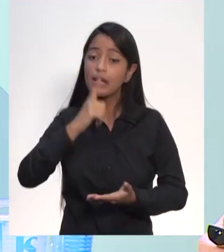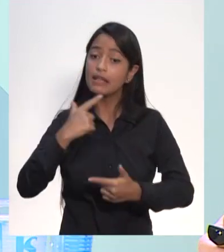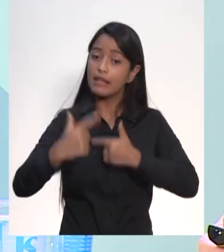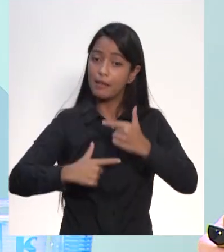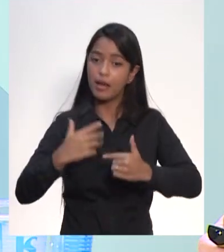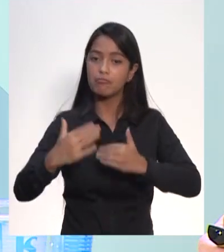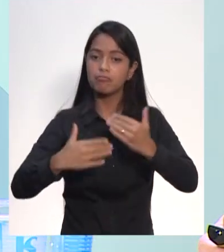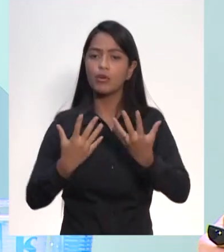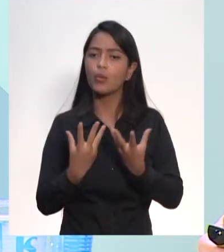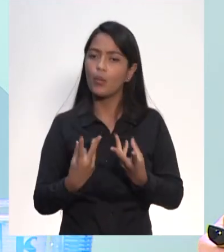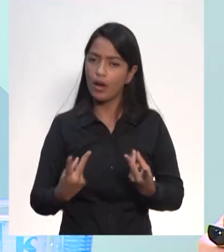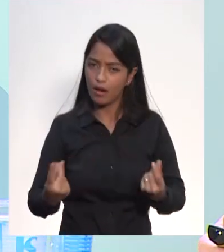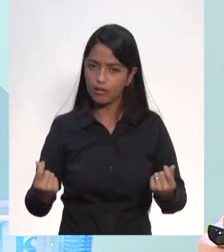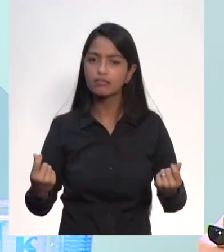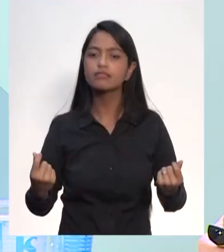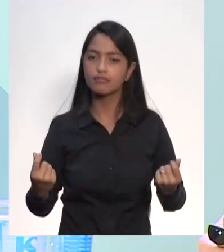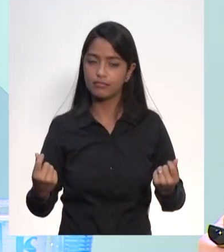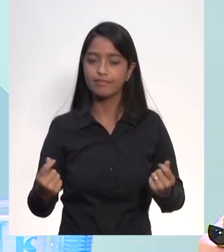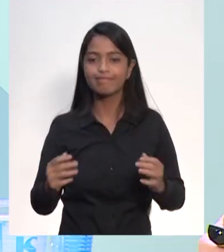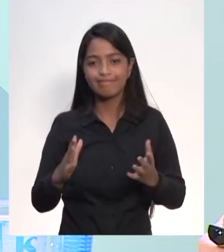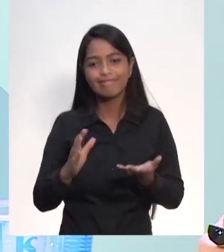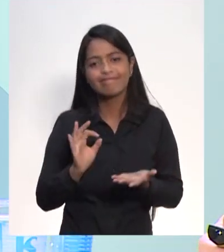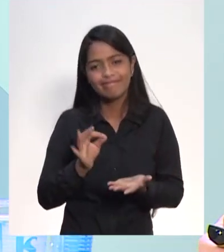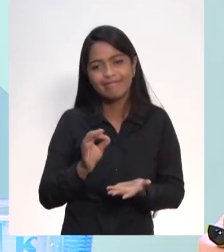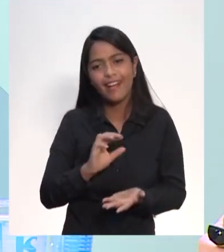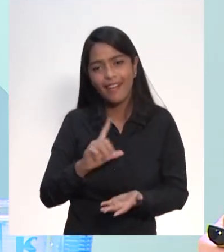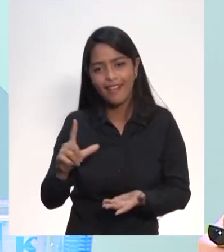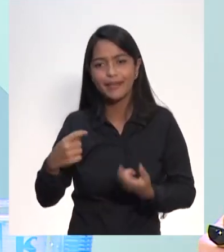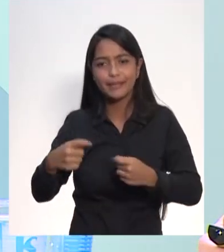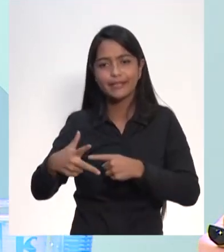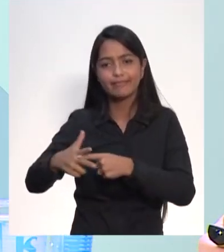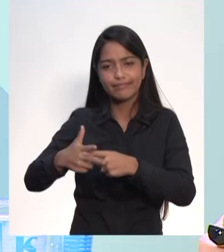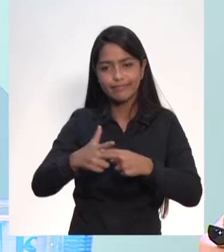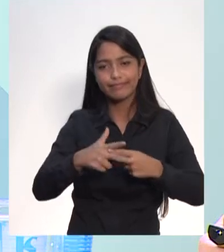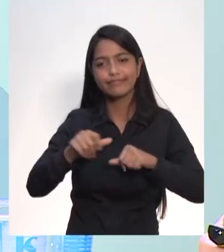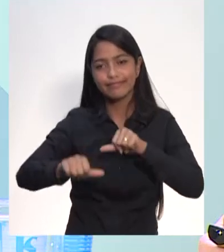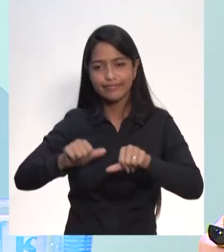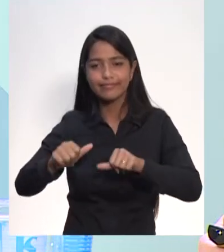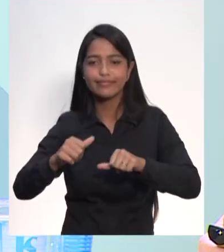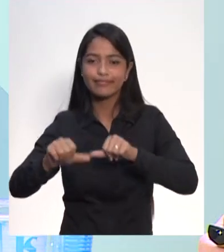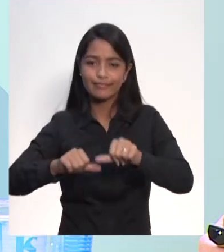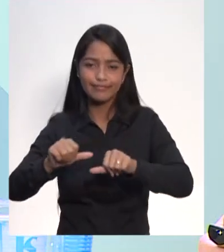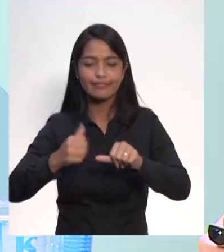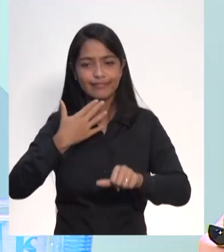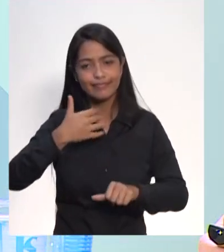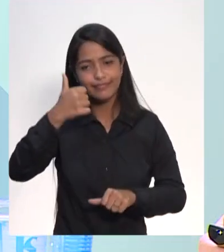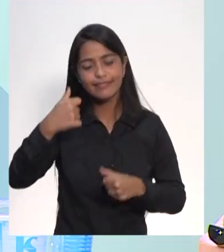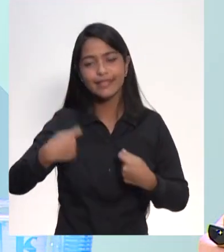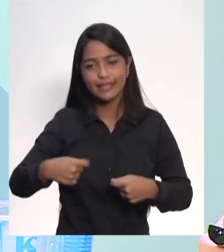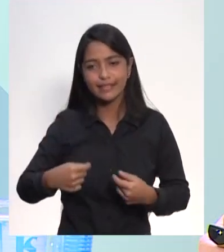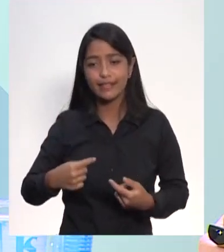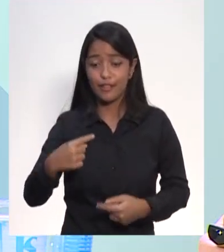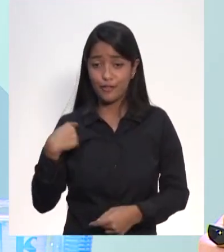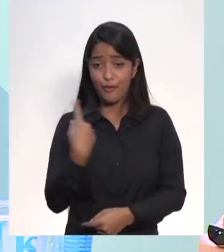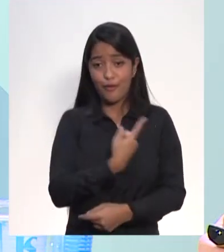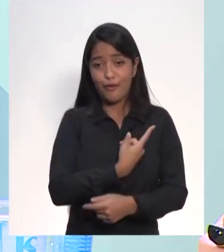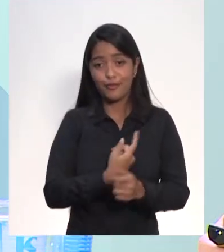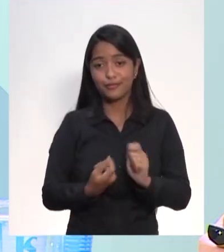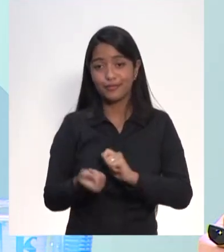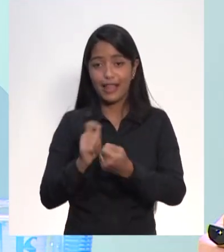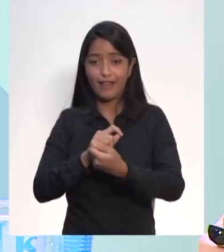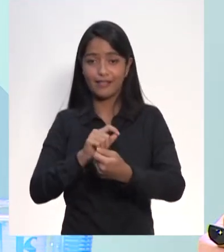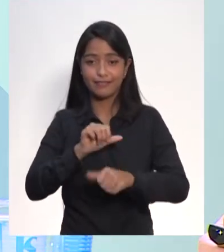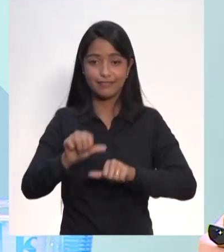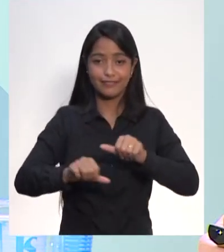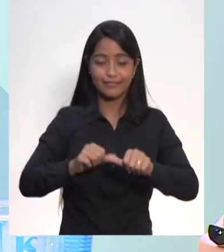qualificada. Claro que muitos ajustes ainda precisam ser feitos, nós também precisamos nos adaptar muitas vezes,